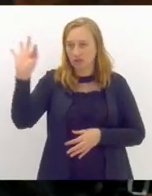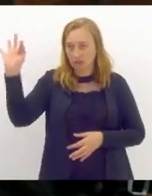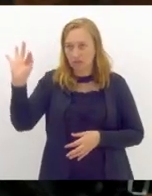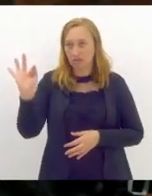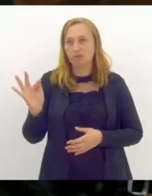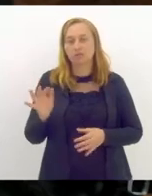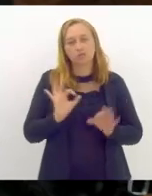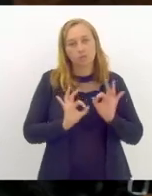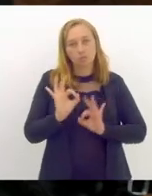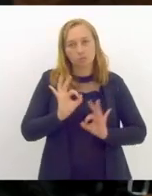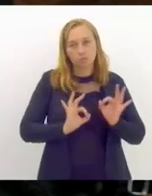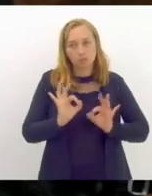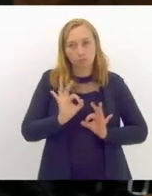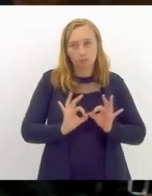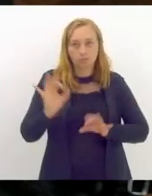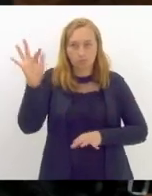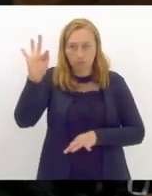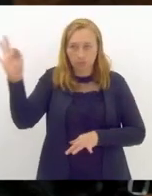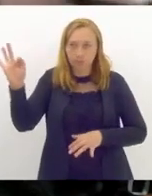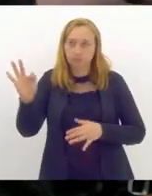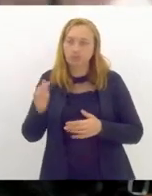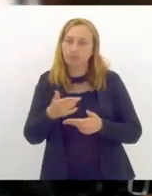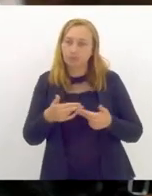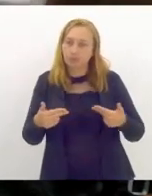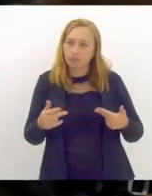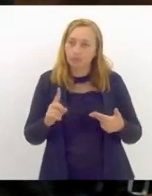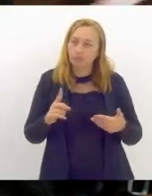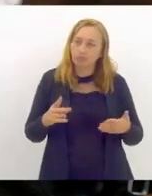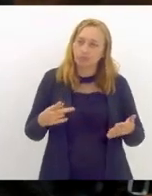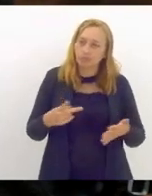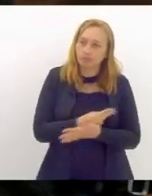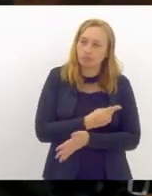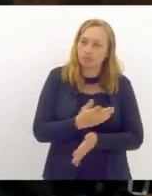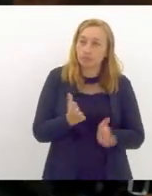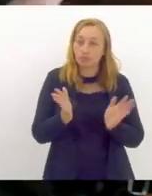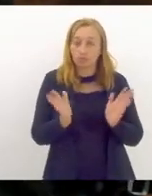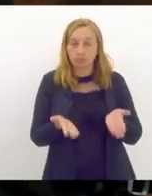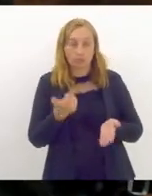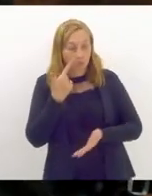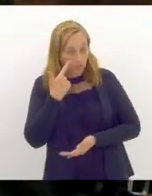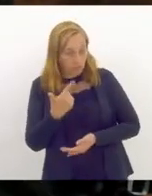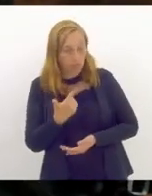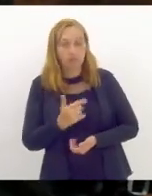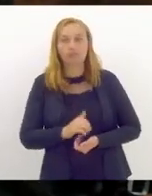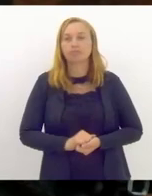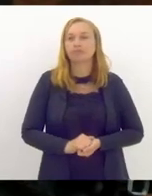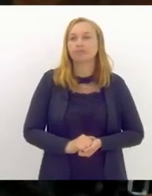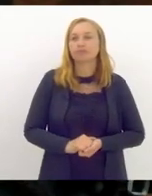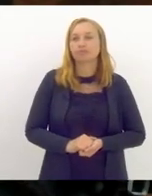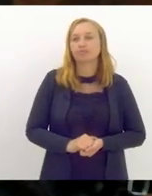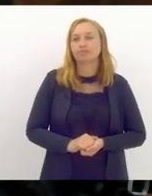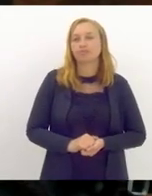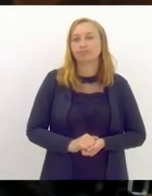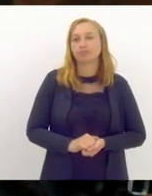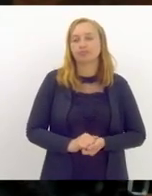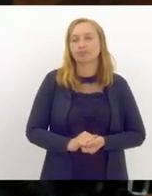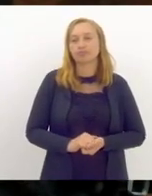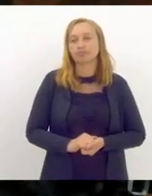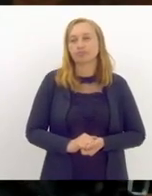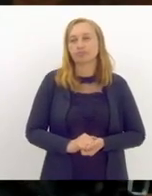E essa organização Federativa para que as coisas não cheguem ao ponto que nós estamos aqui e que força